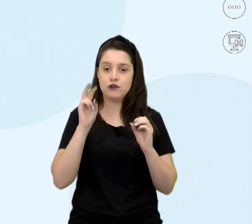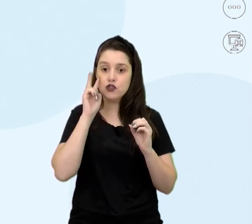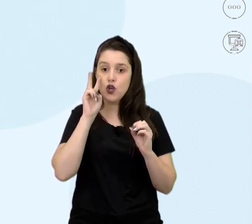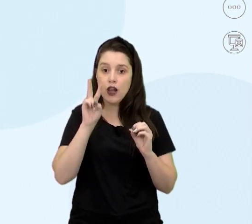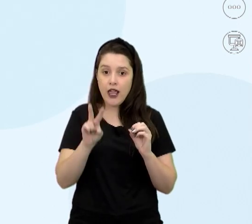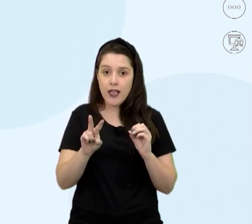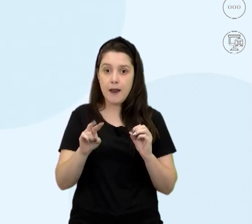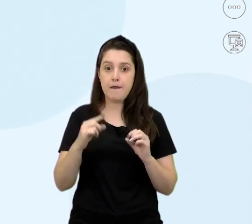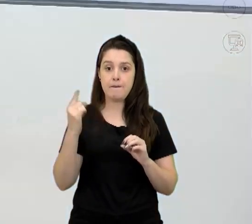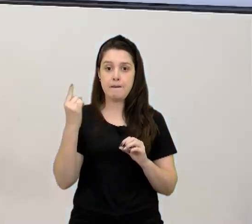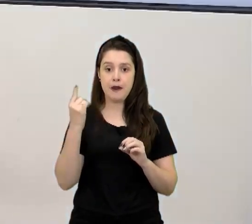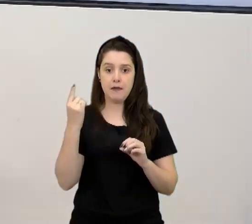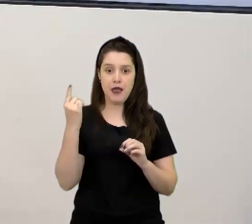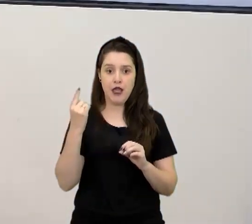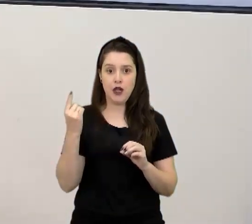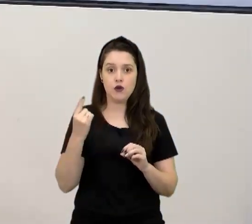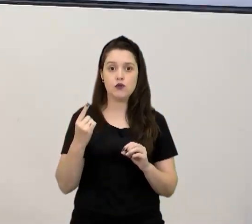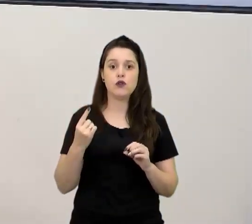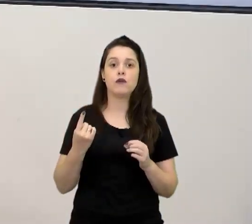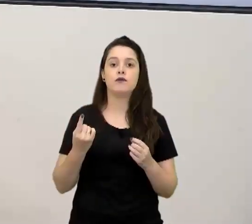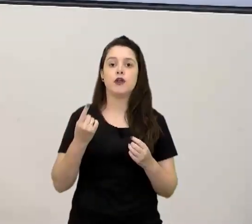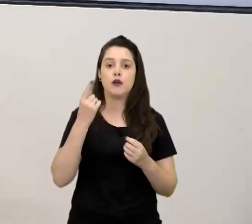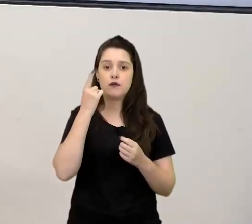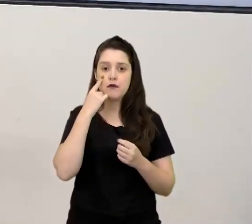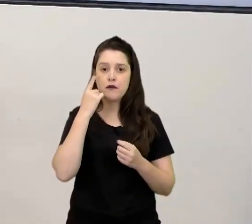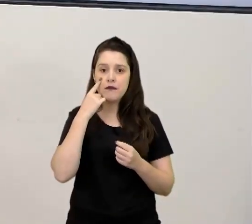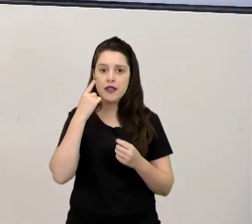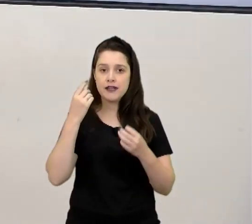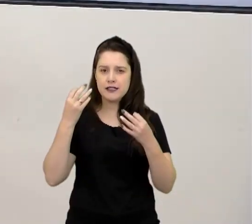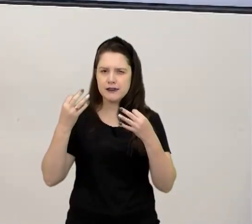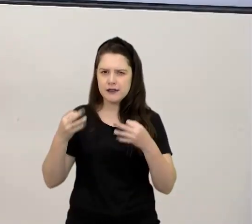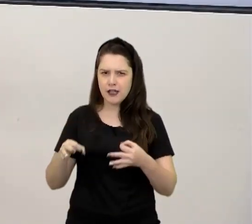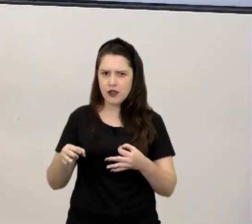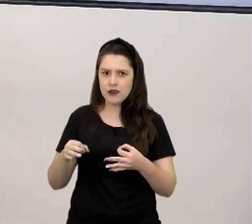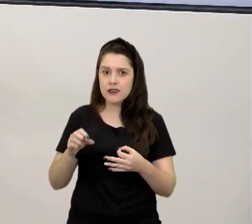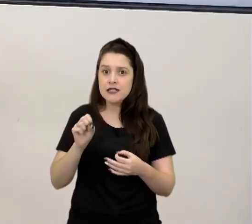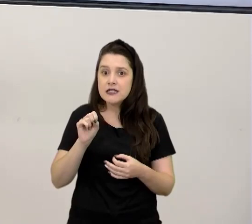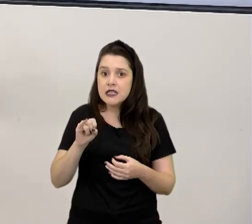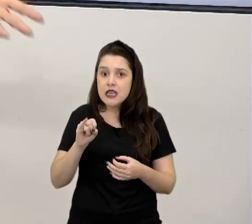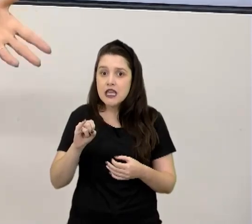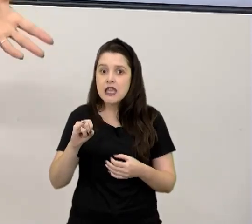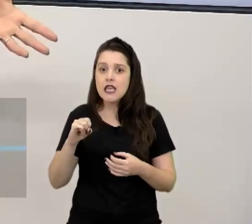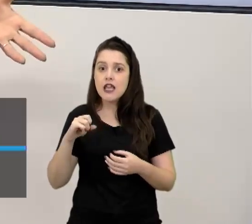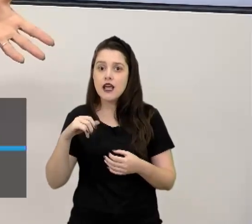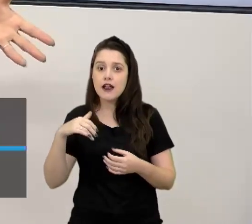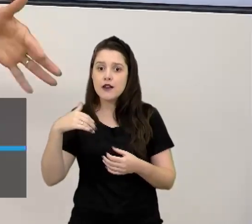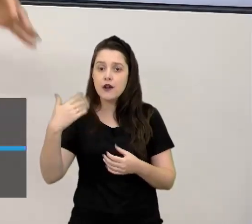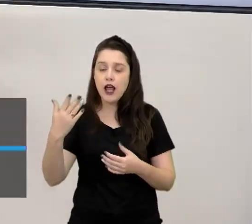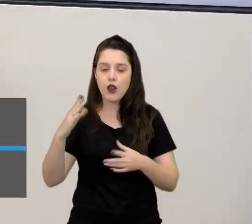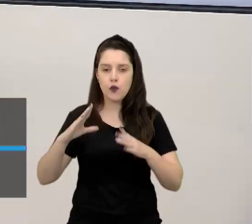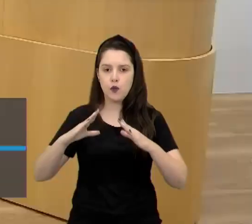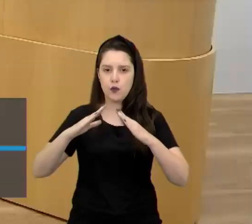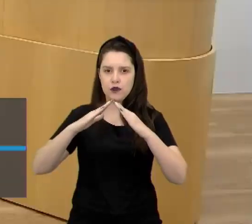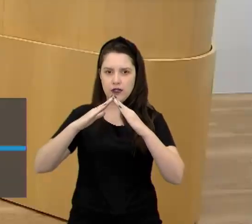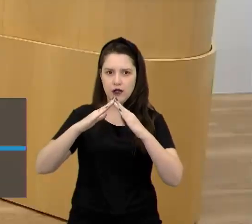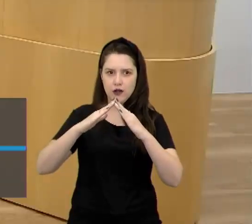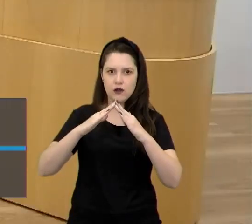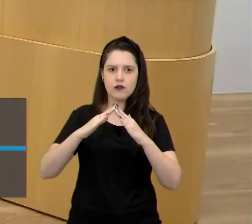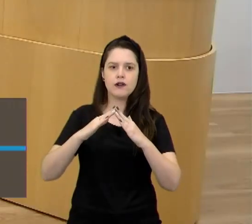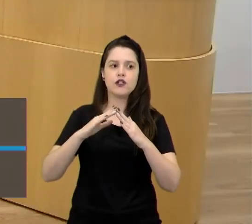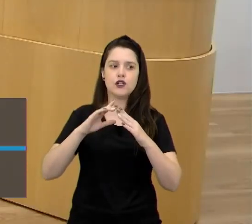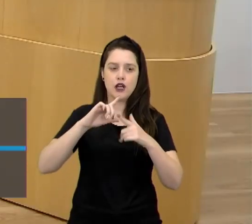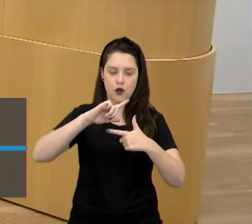aqui, primeiramente, com relação aos lados, tá certo? Então, se for um caso de semelhança, teria que ser ângulo-ângulo, porque você Perfeito. só